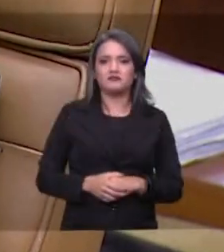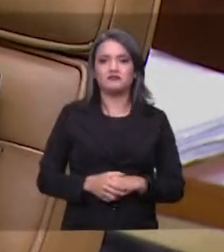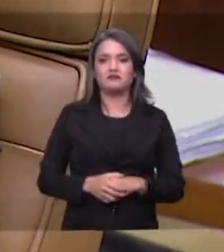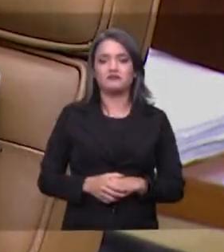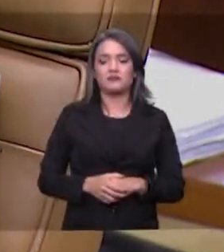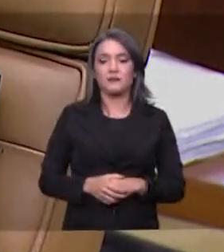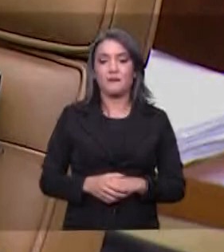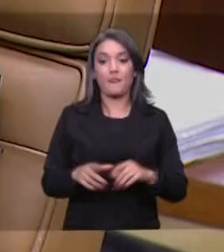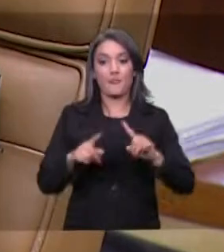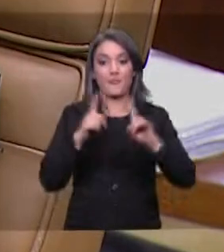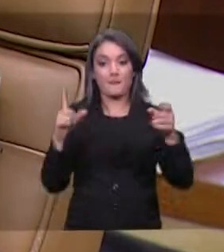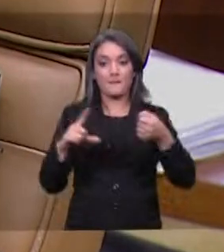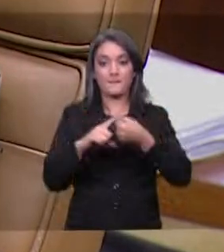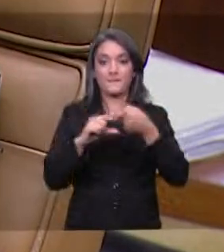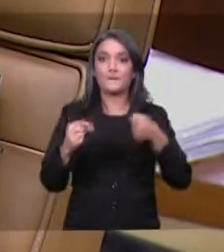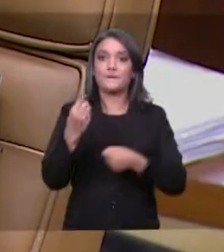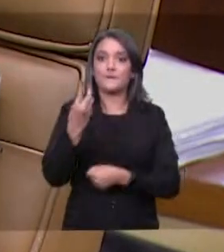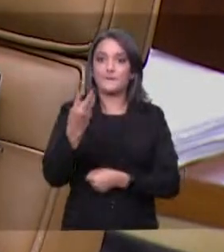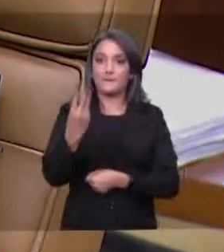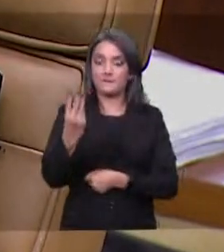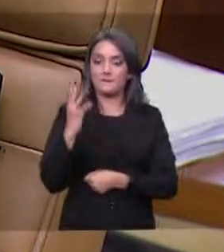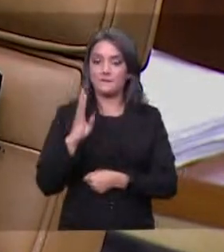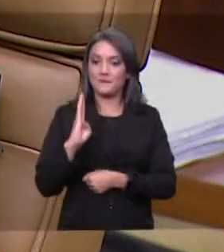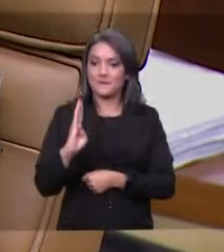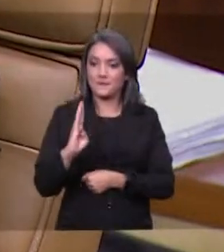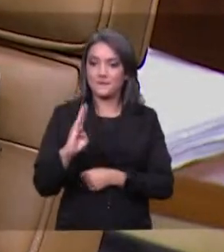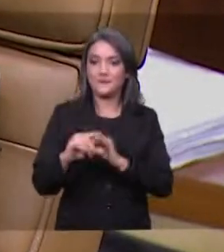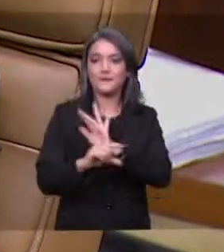Agora, no artigo 3B, parágrafo 1º,